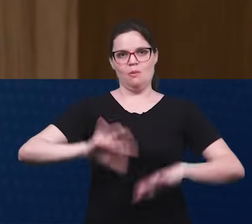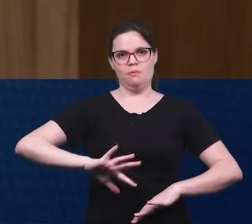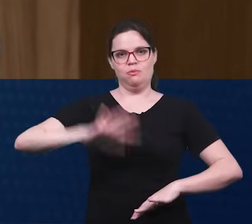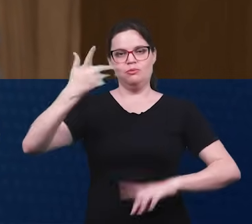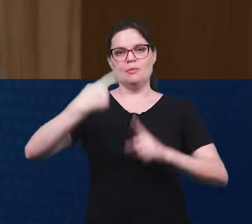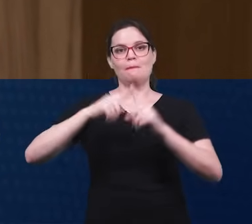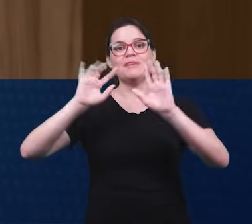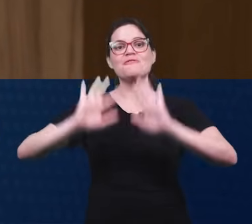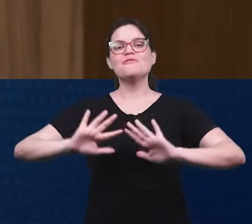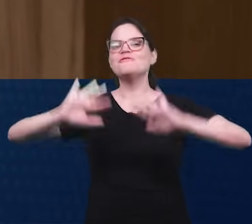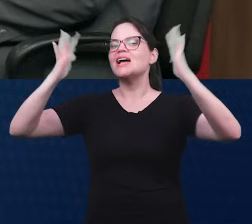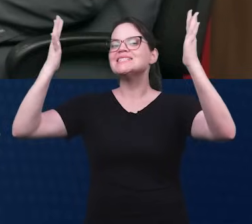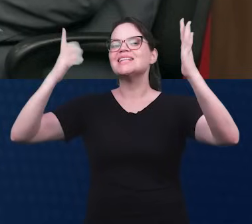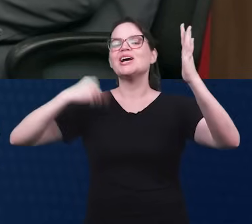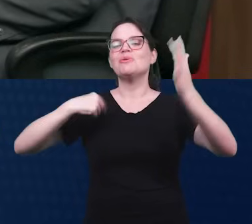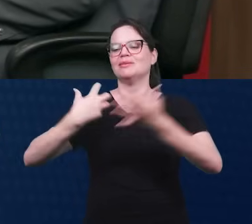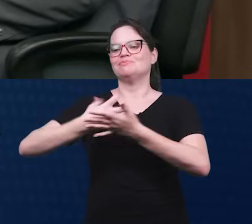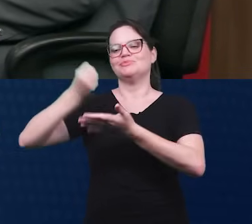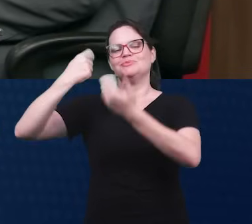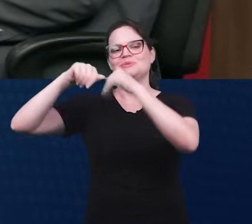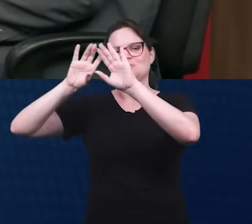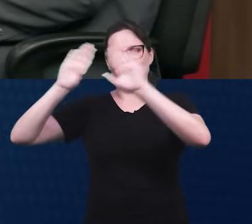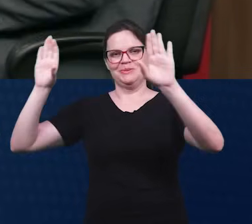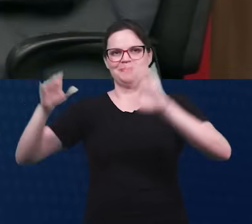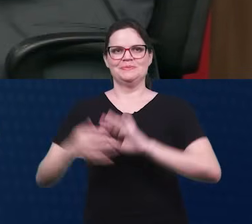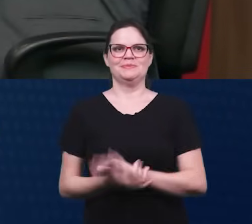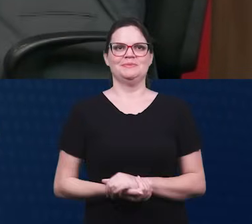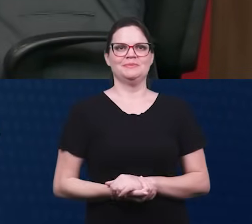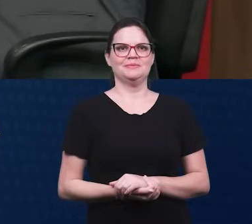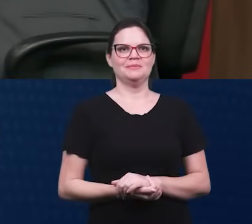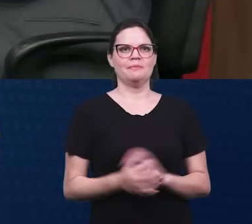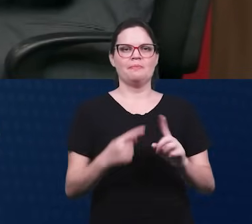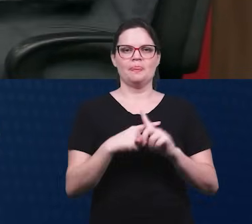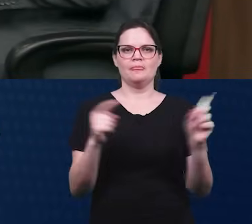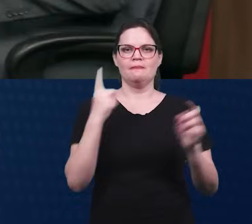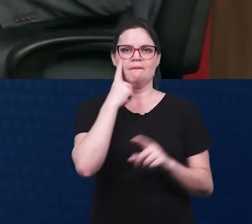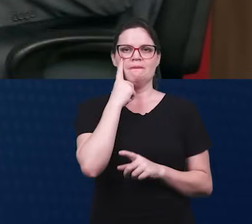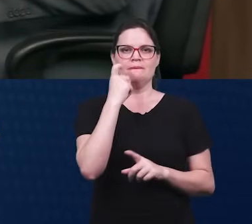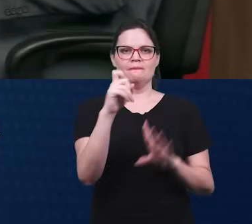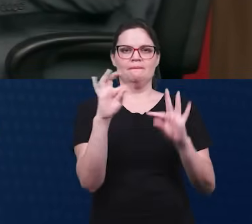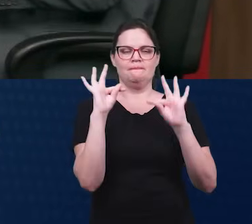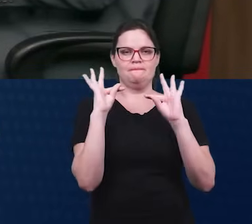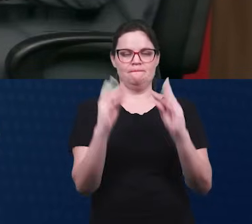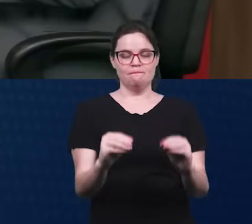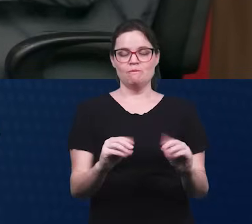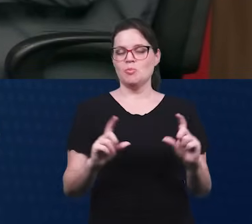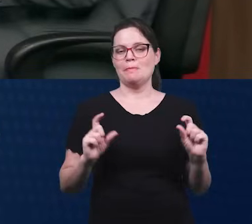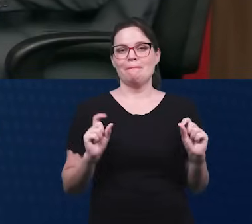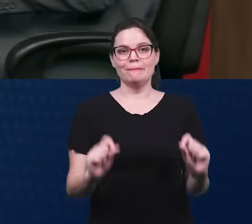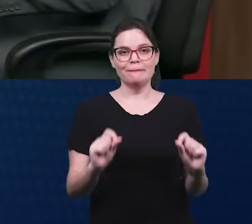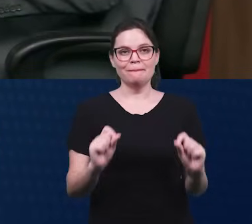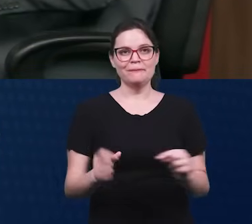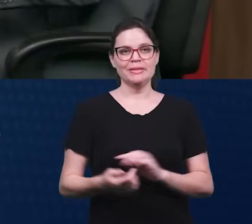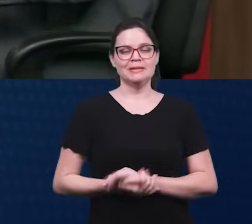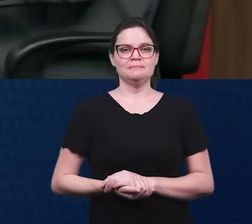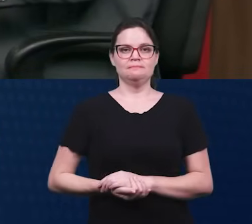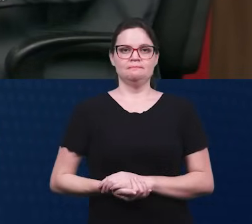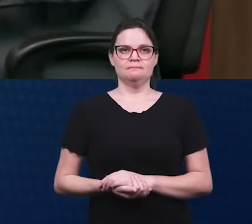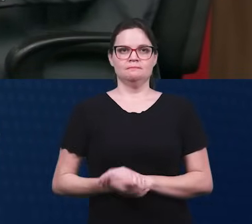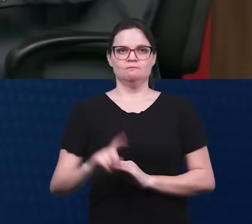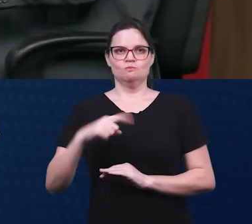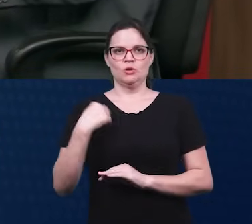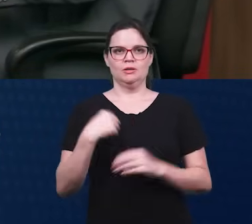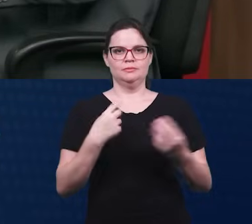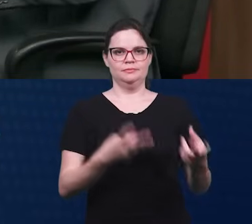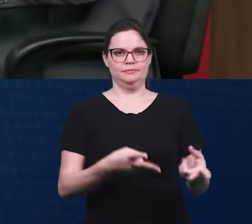o arrebatamento da igreja. Agora, interessante disso que a gente falou, que nós identificamos